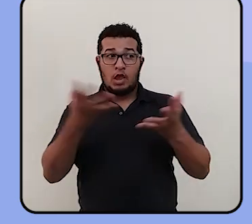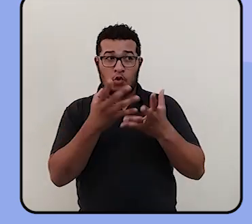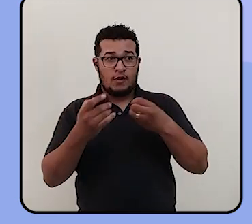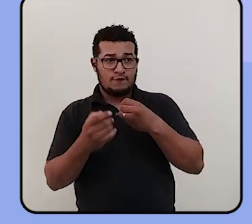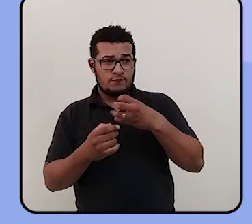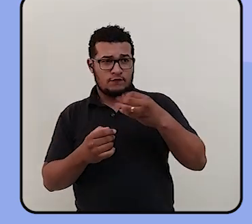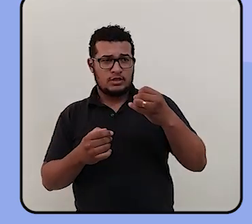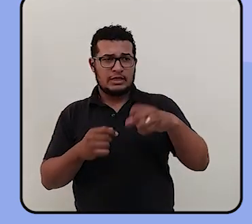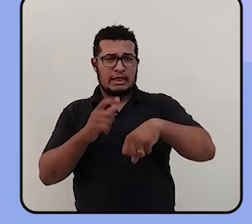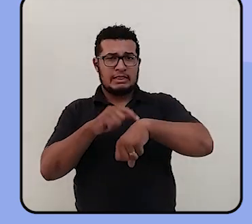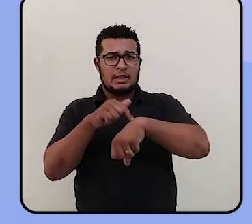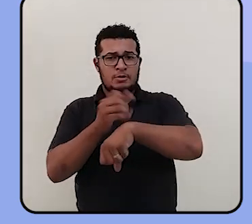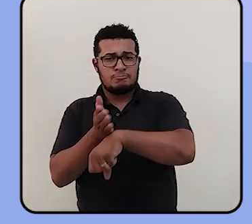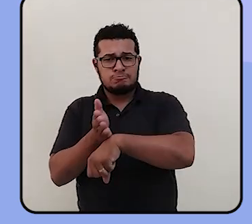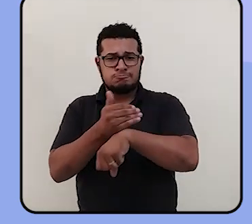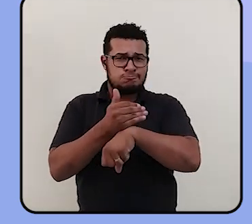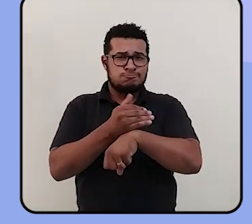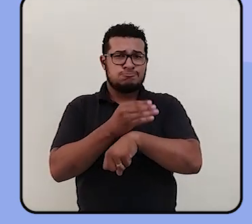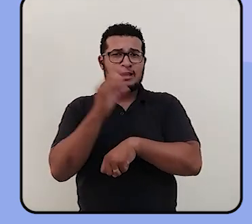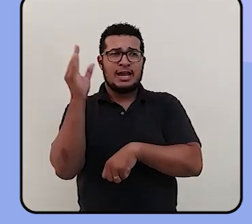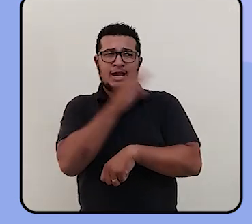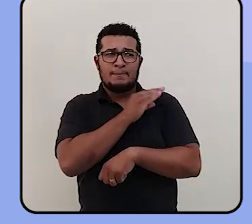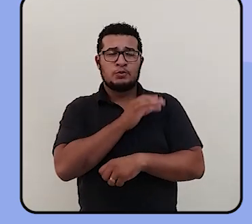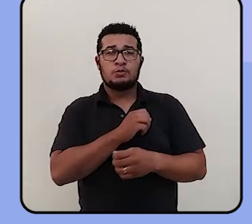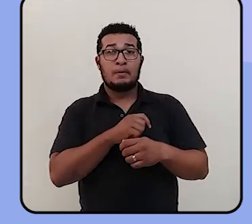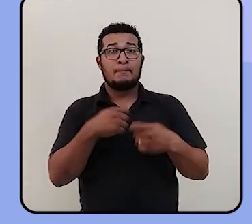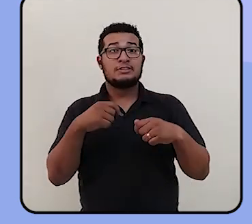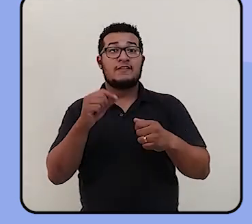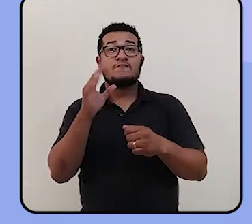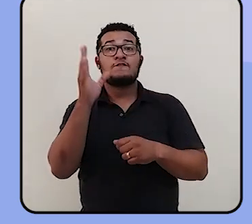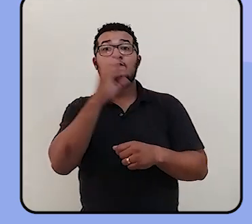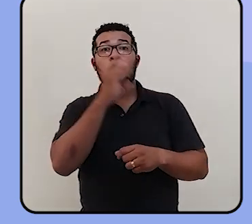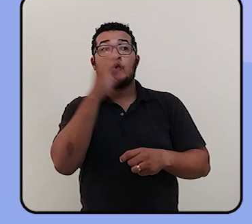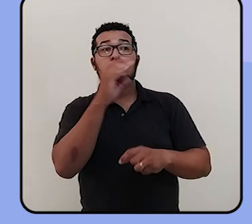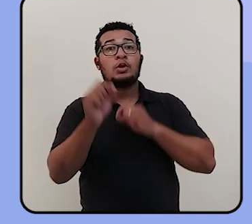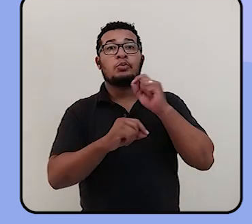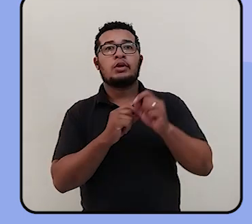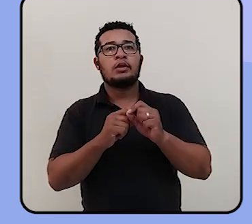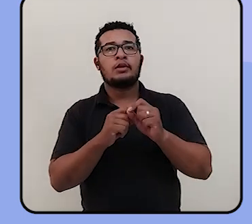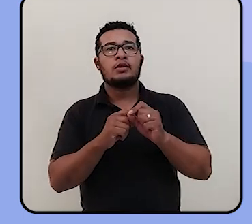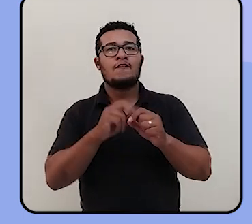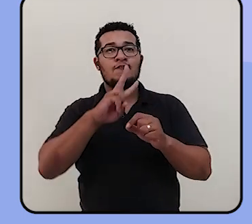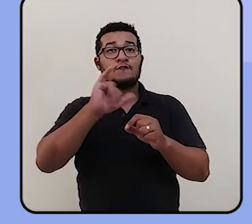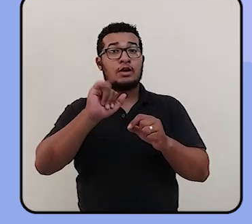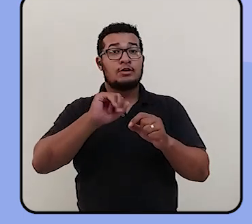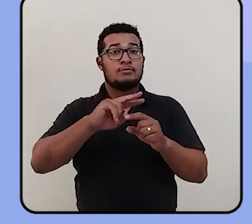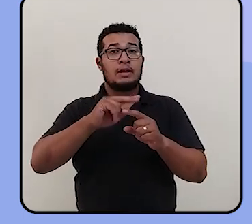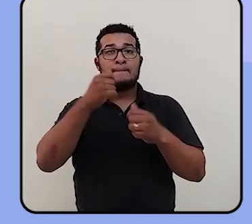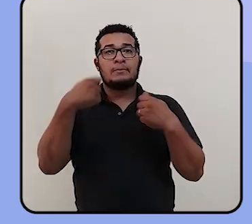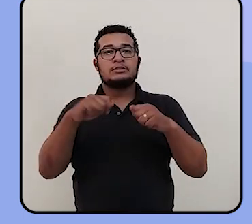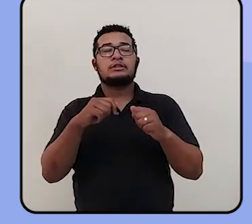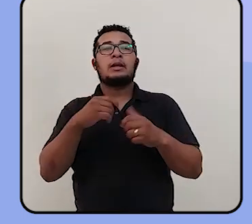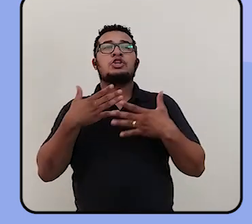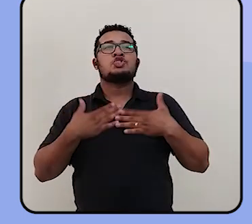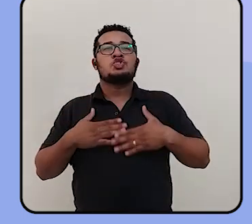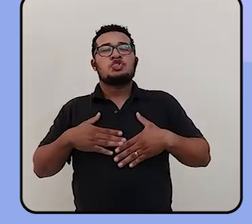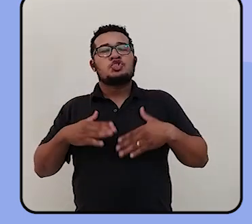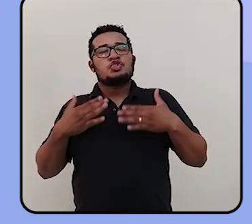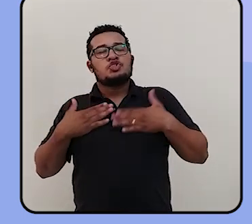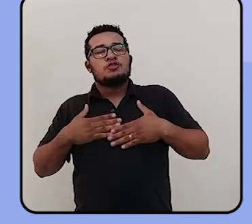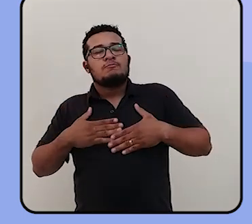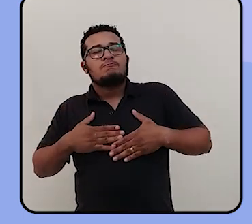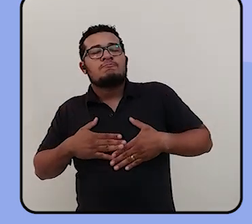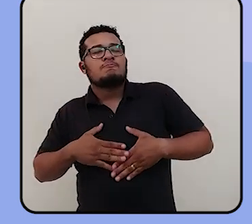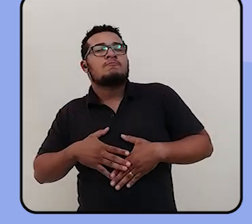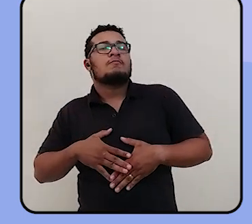essa viagem num tempo menor. O que você acha que vai acontecer com essa velocidade? Você acha que eu vou ter que